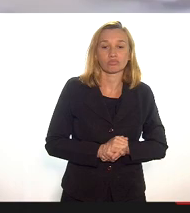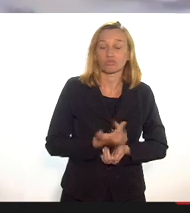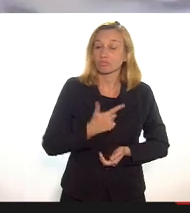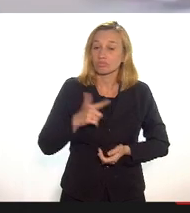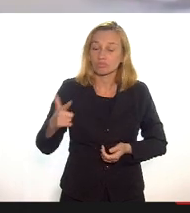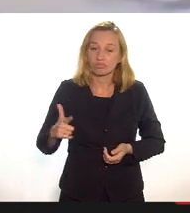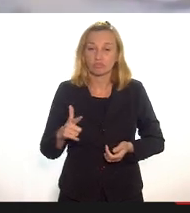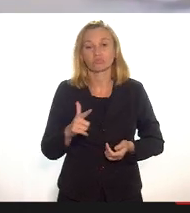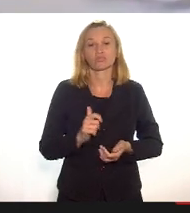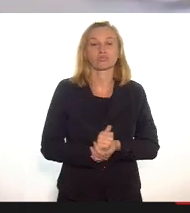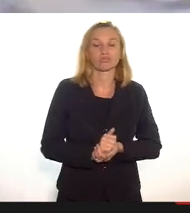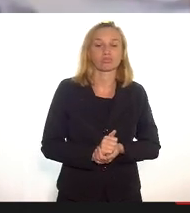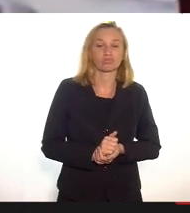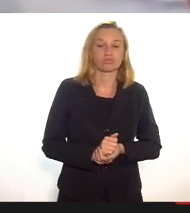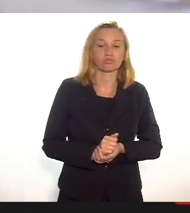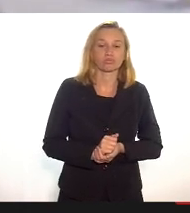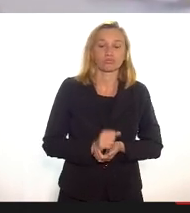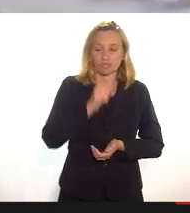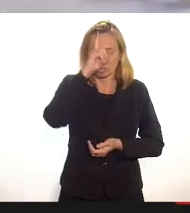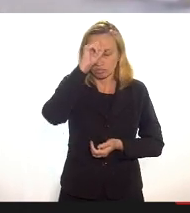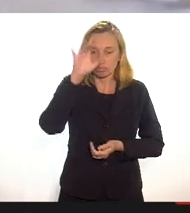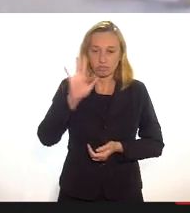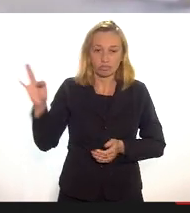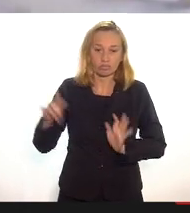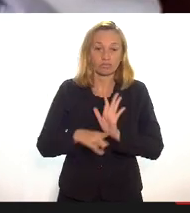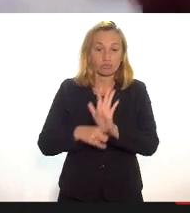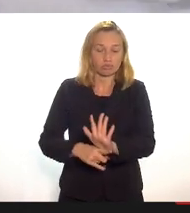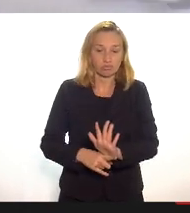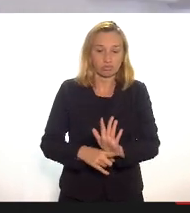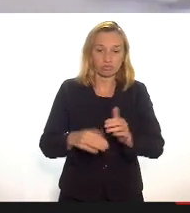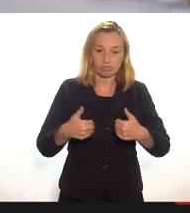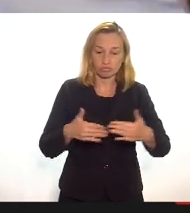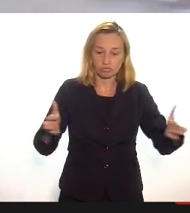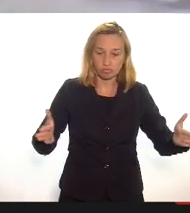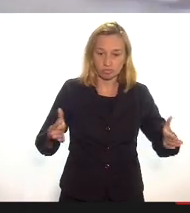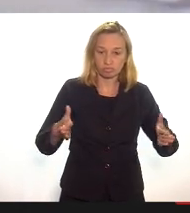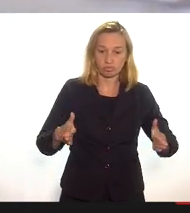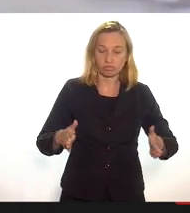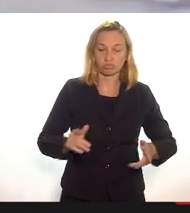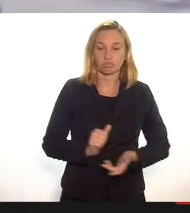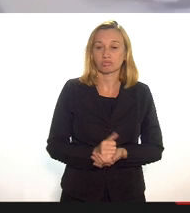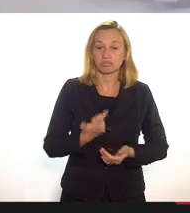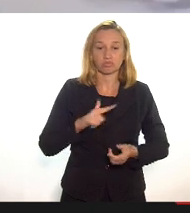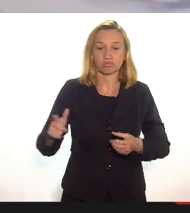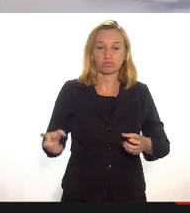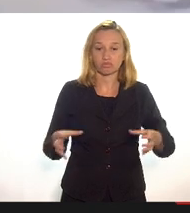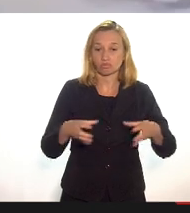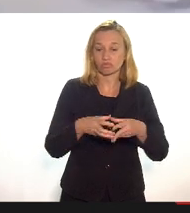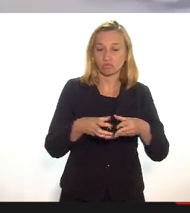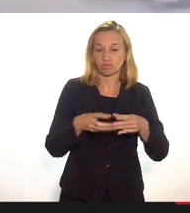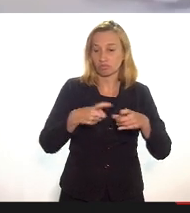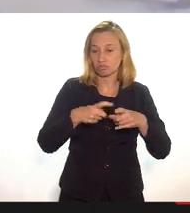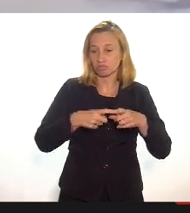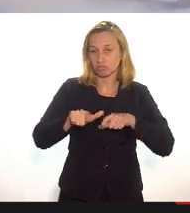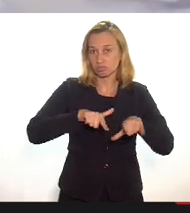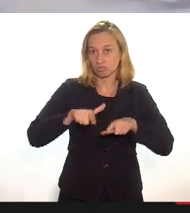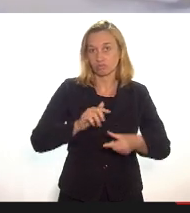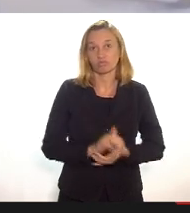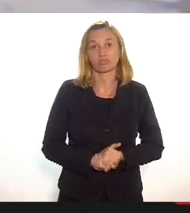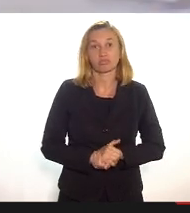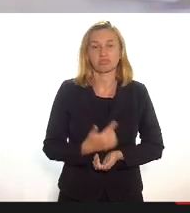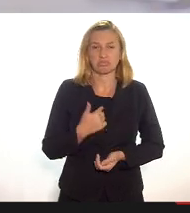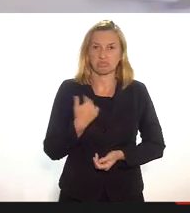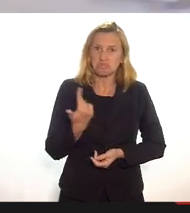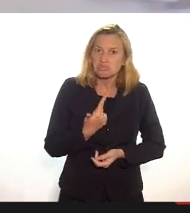federais atendendo a população de porta aberta, porque você não tem equipe médica para poder trabalhar. E nós não